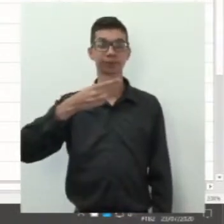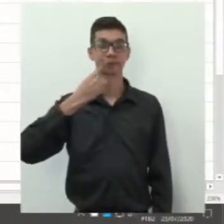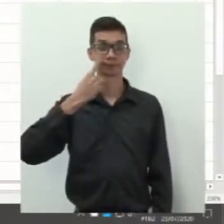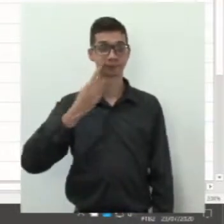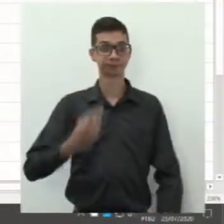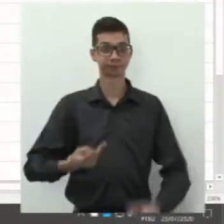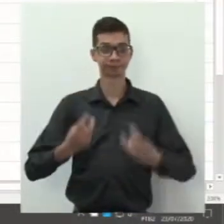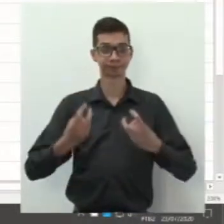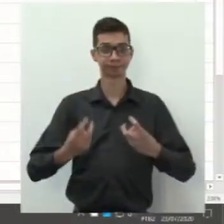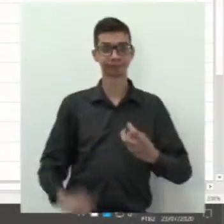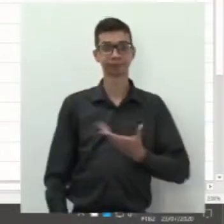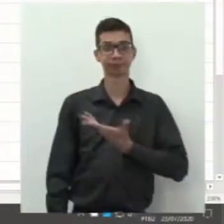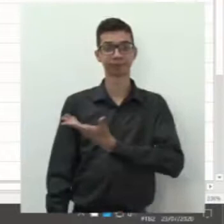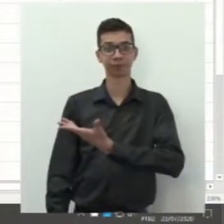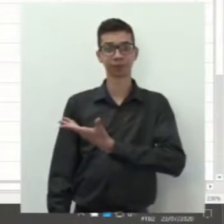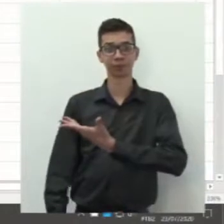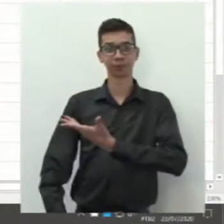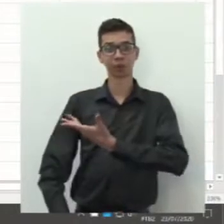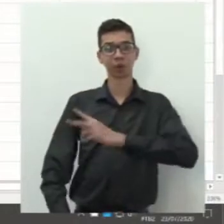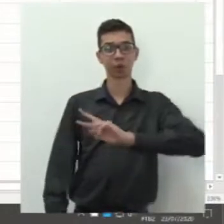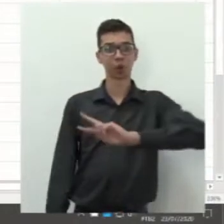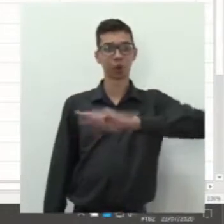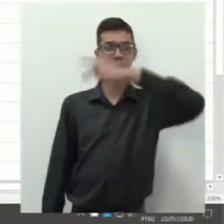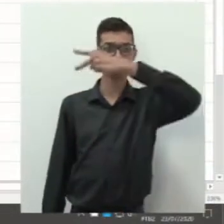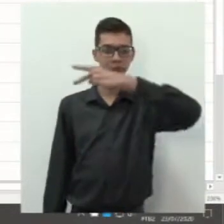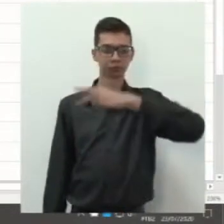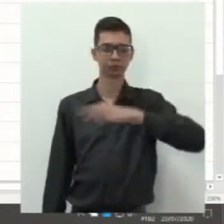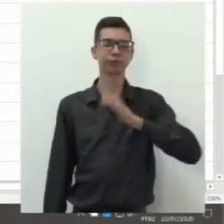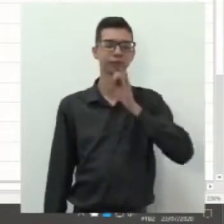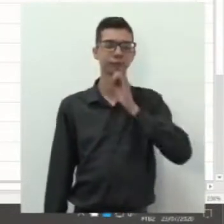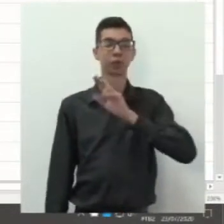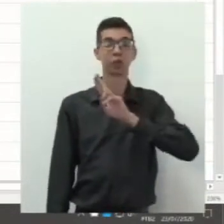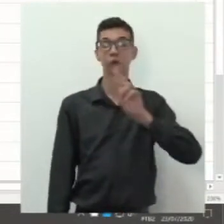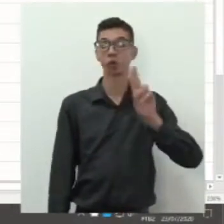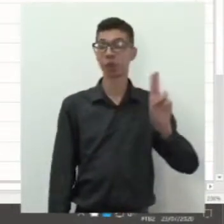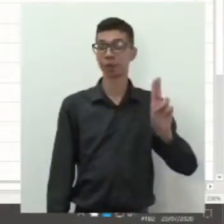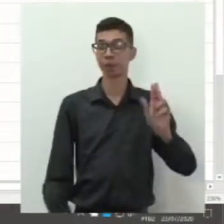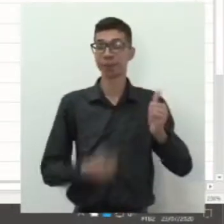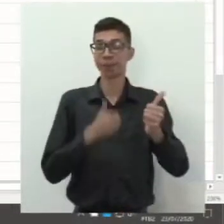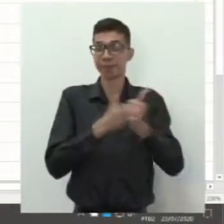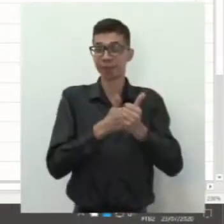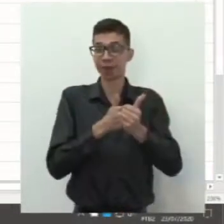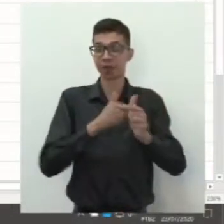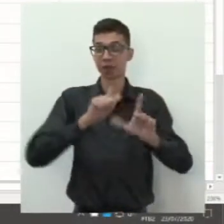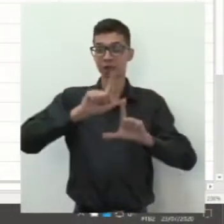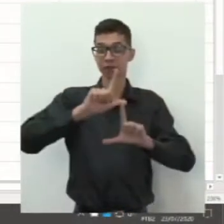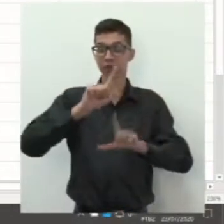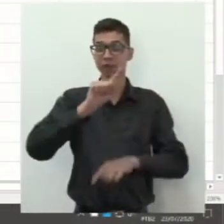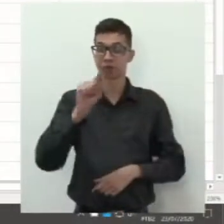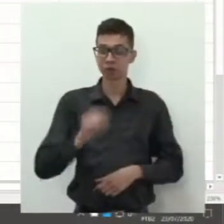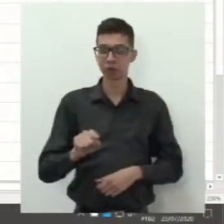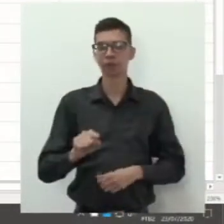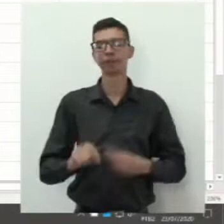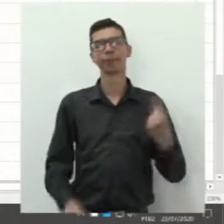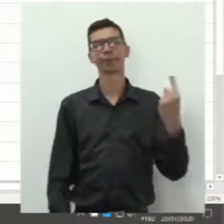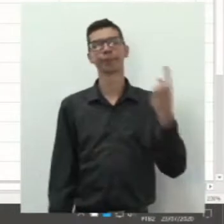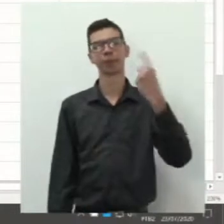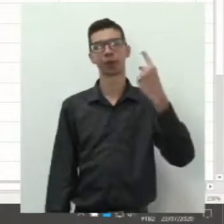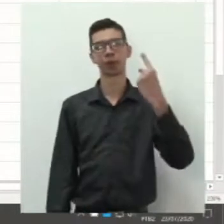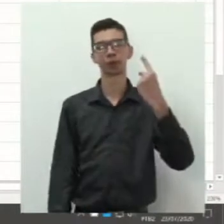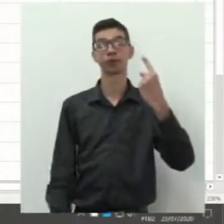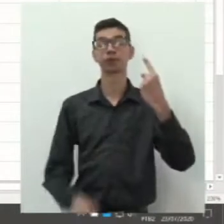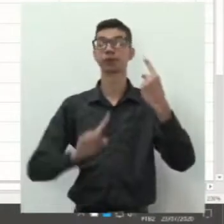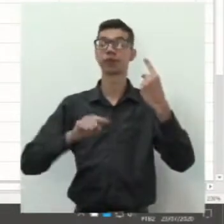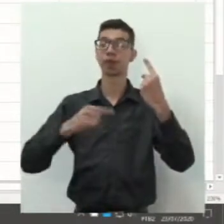contrário. Então, os nomes mais perto de Z são primeiros e os nomes mais próximos de A são por último, tá? Então, eu